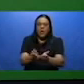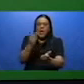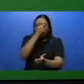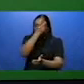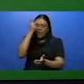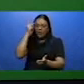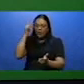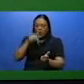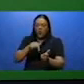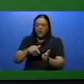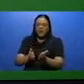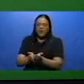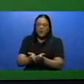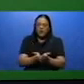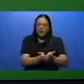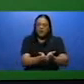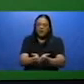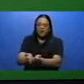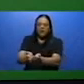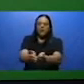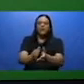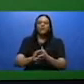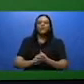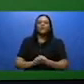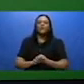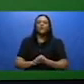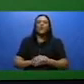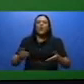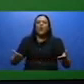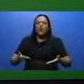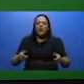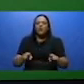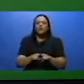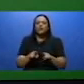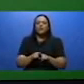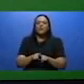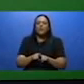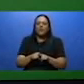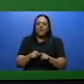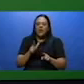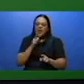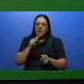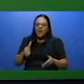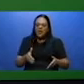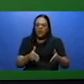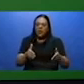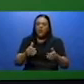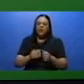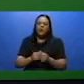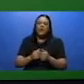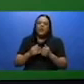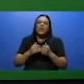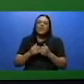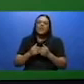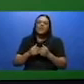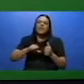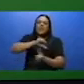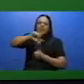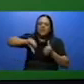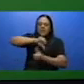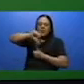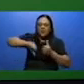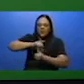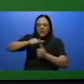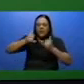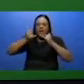hoje os rios também são fonte geradora da energia elétrica, né? Onde tem as